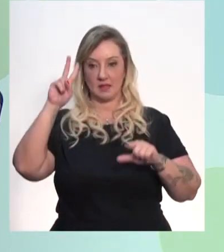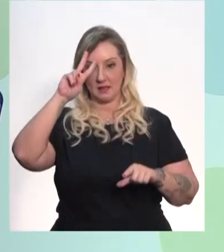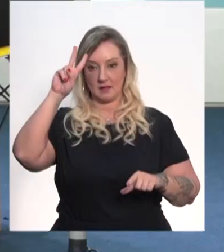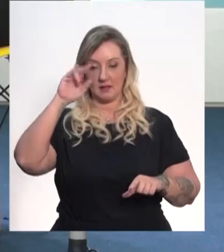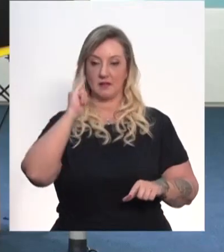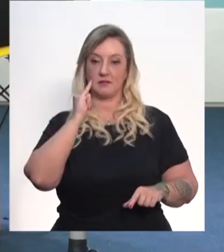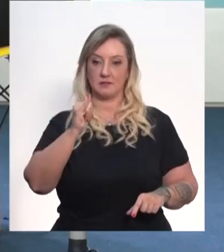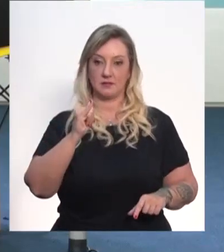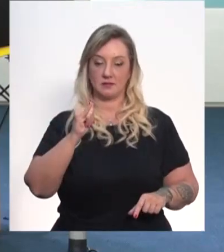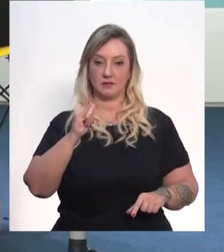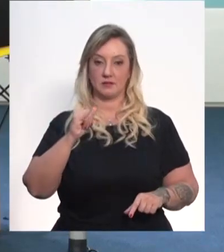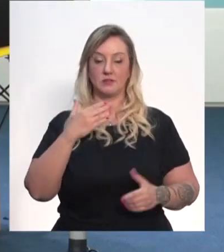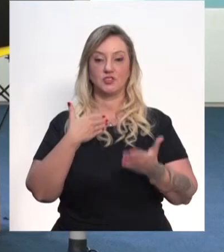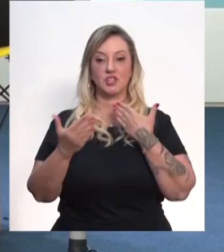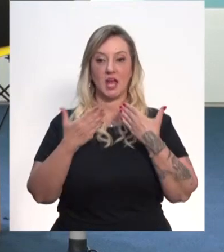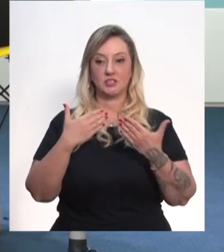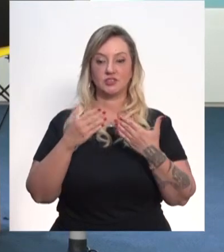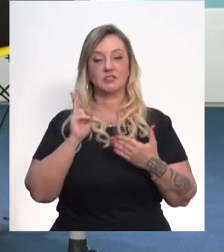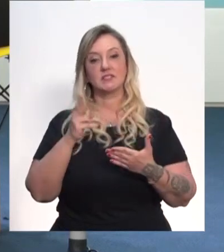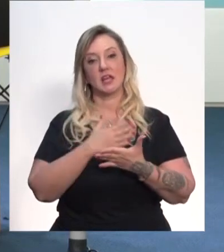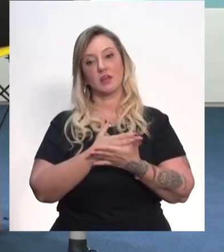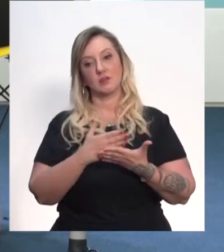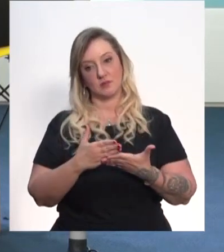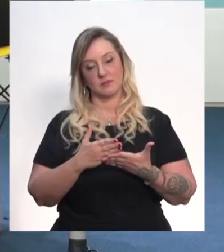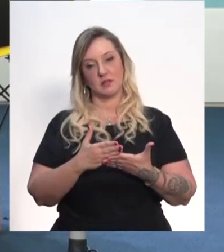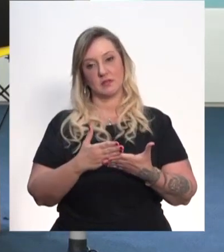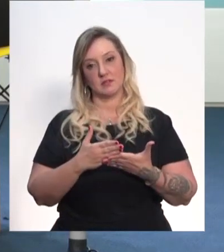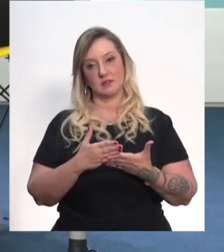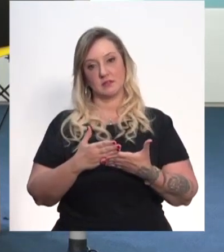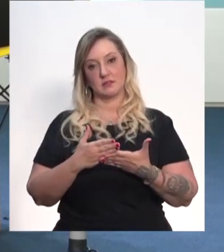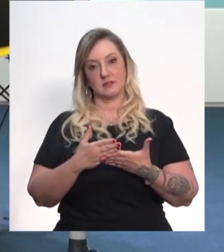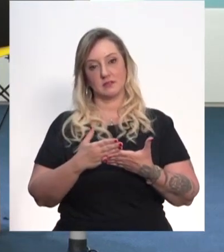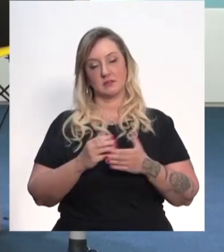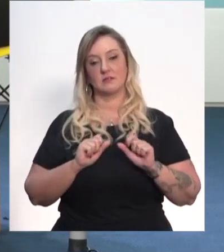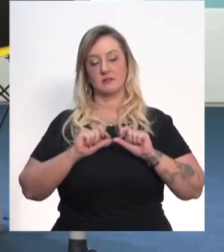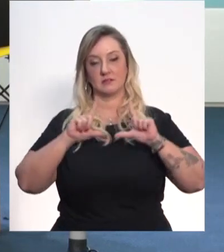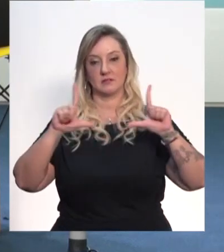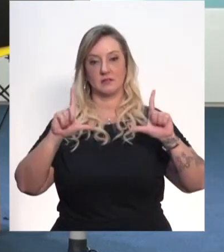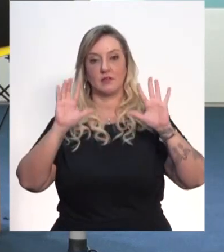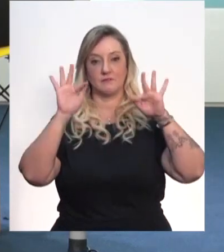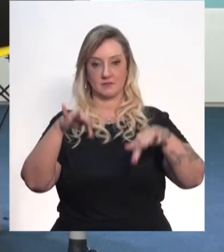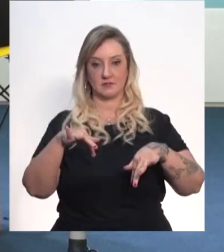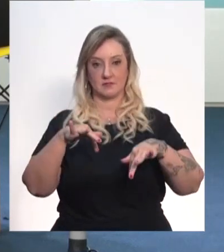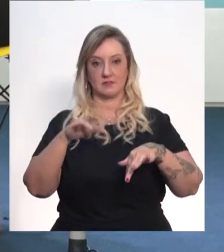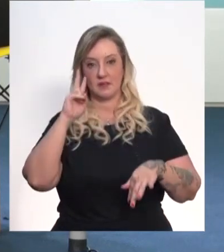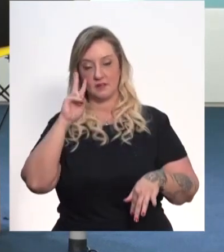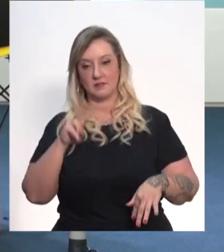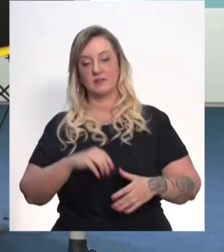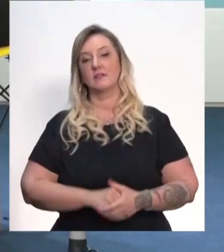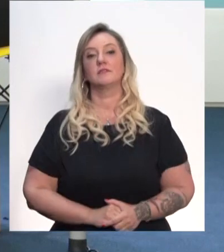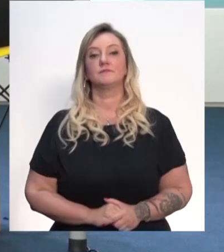de replanejamento e nós tivemos a disponibilidade de acessar por meio do